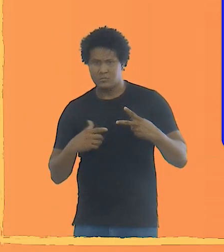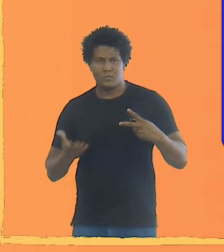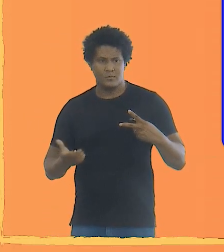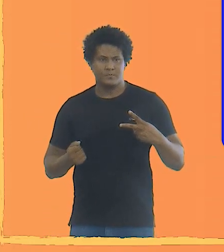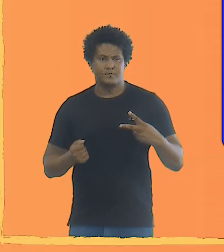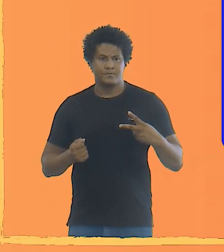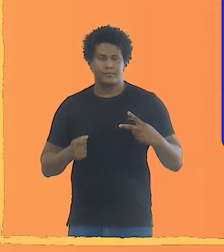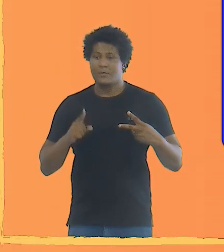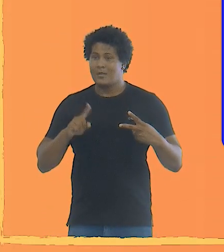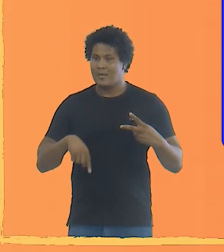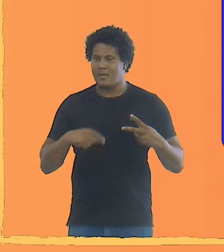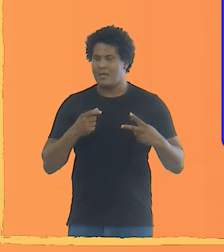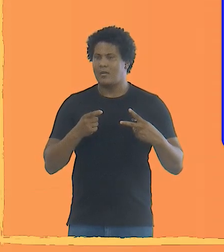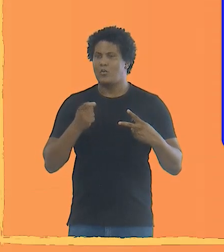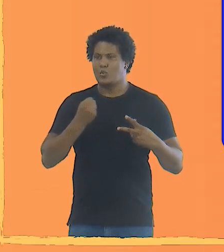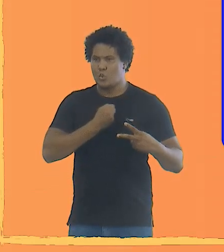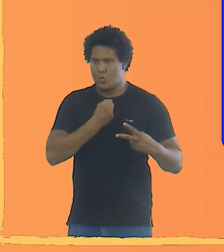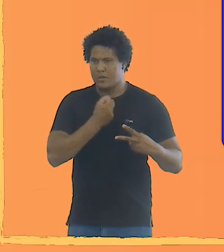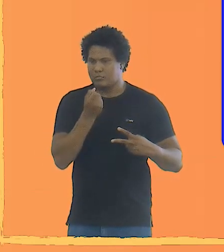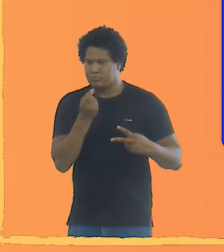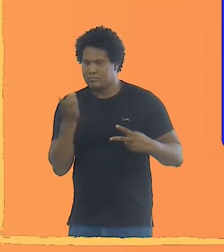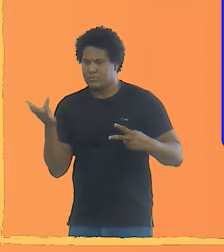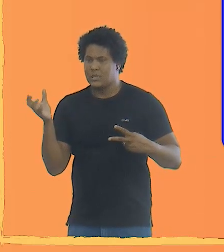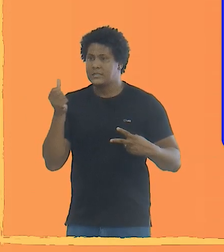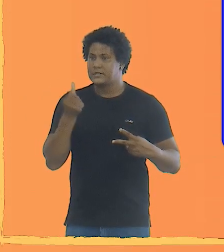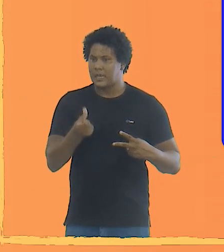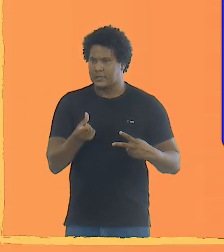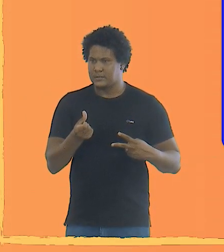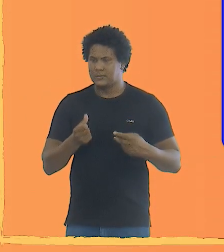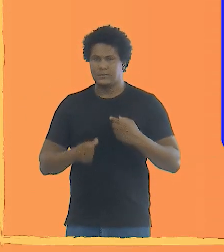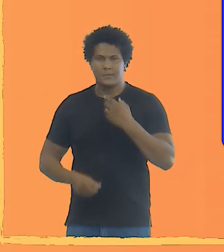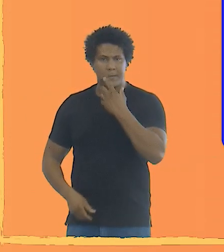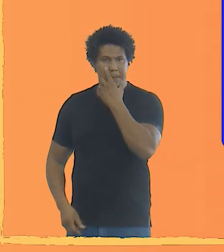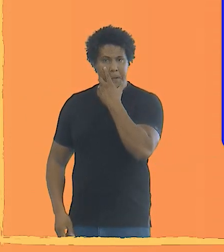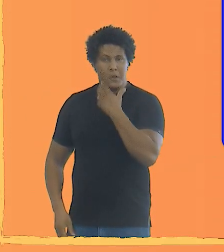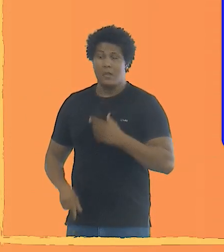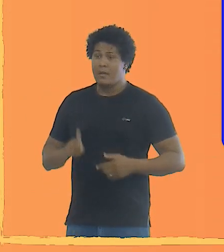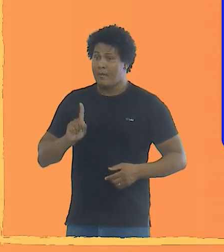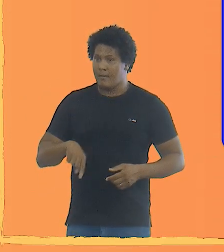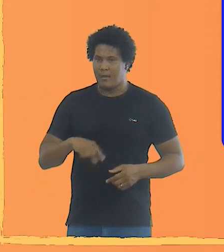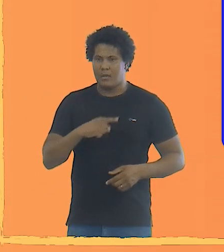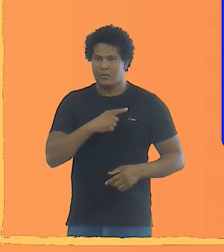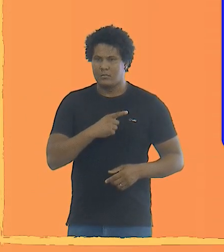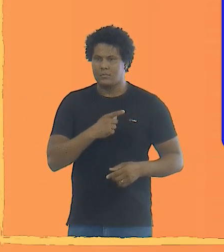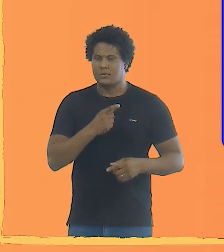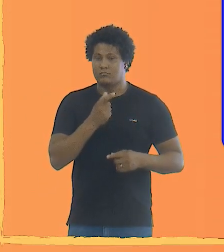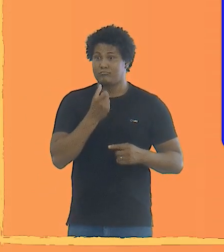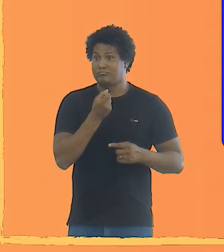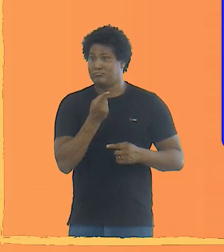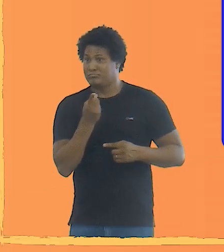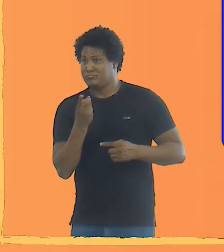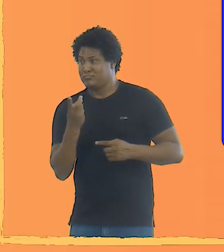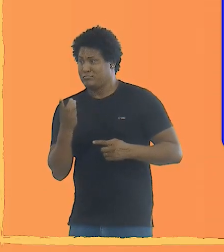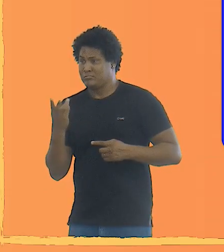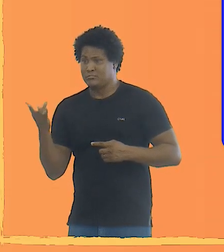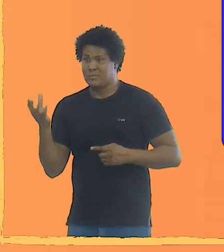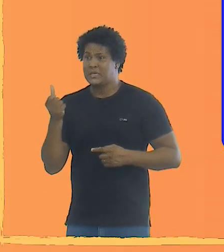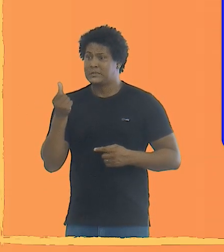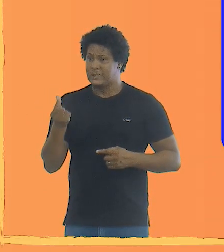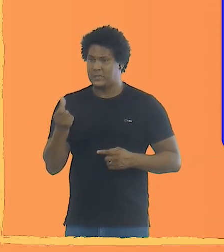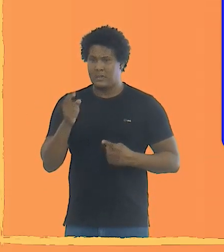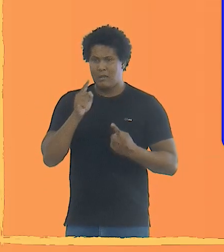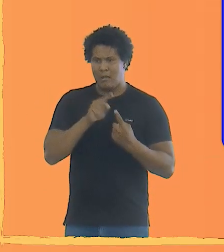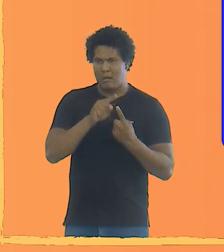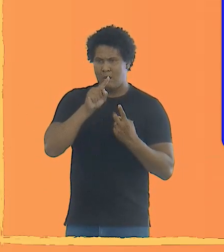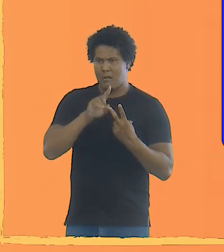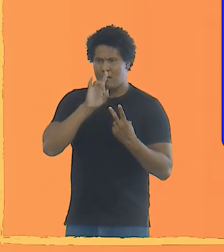por 6 dígitos. Então, se são 6 dígitos e cada dígito desse é um algarismo, quantas